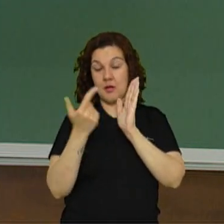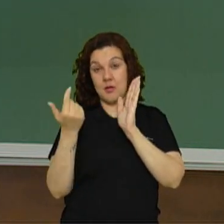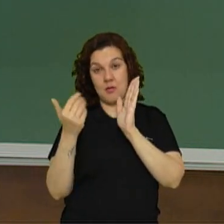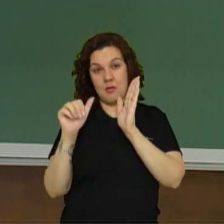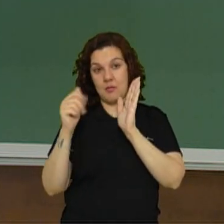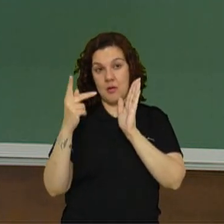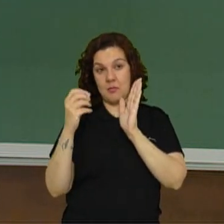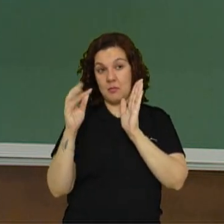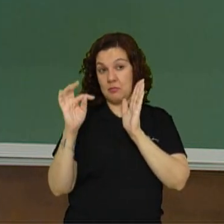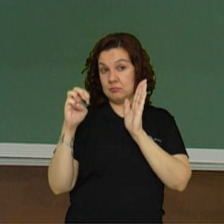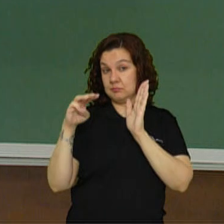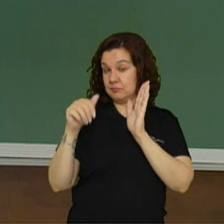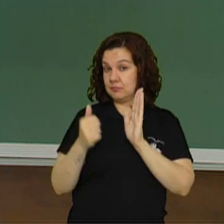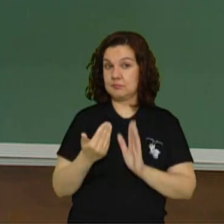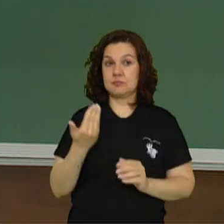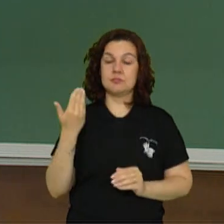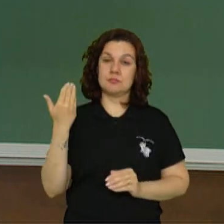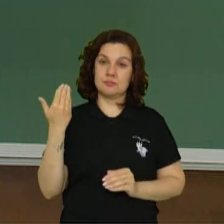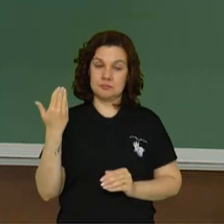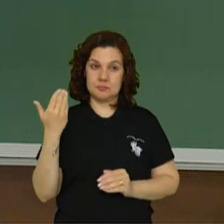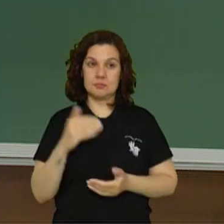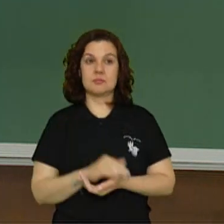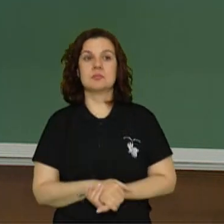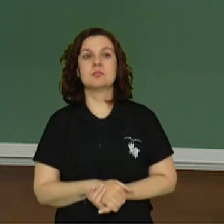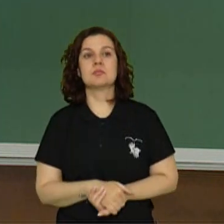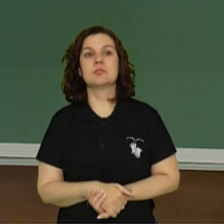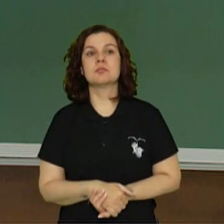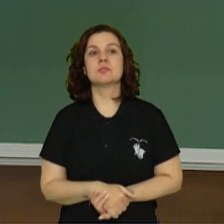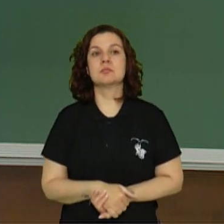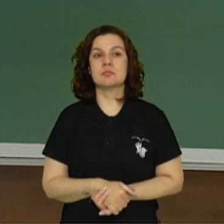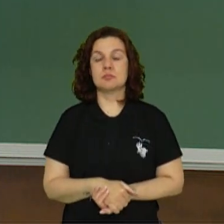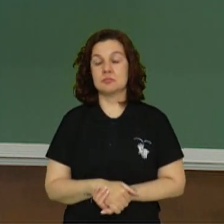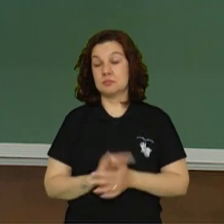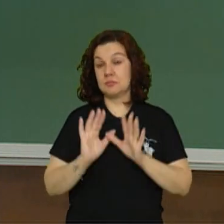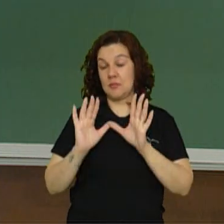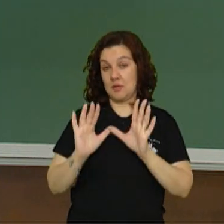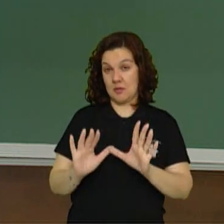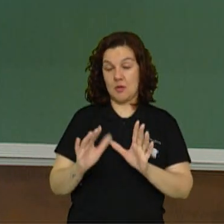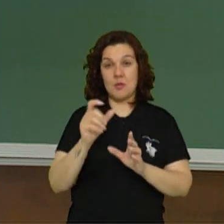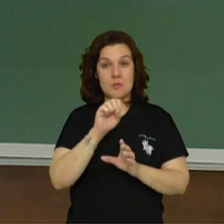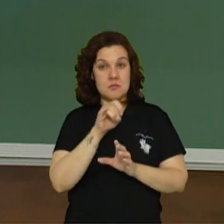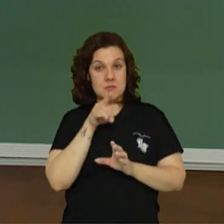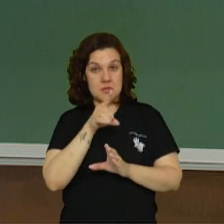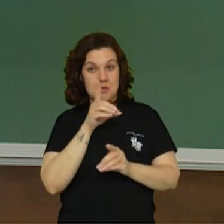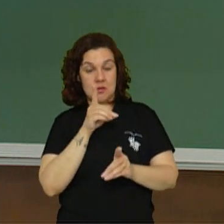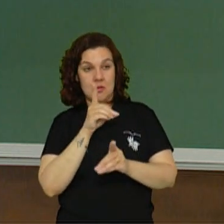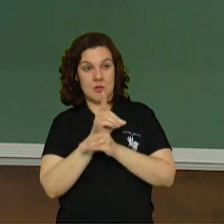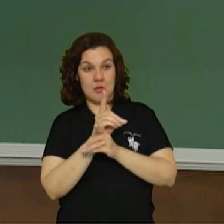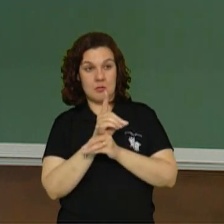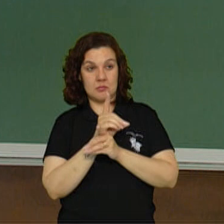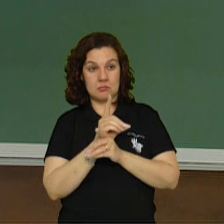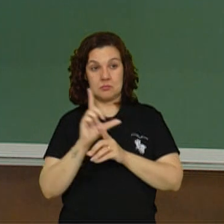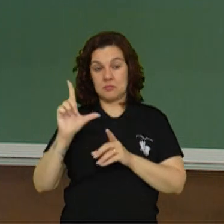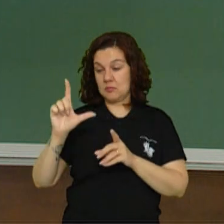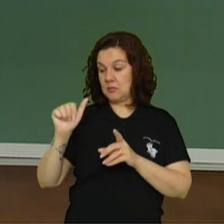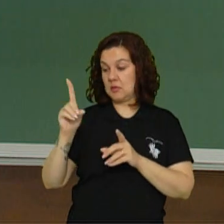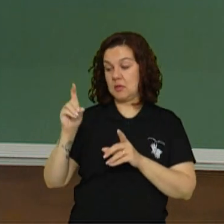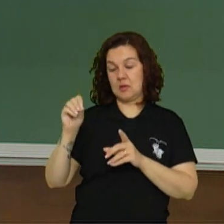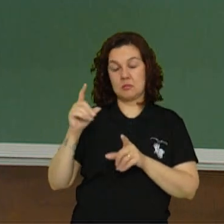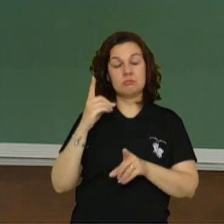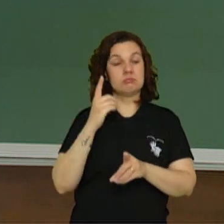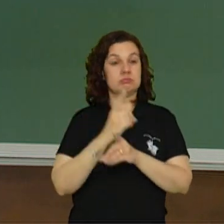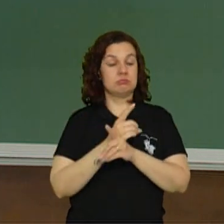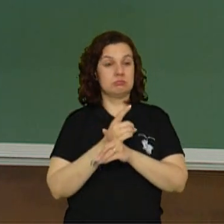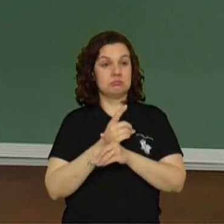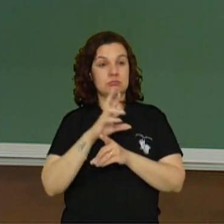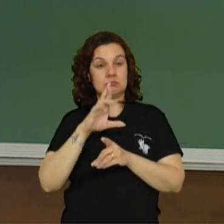apótema. Então, o raio também vai ser a metade do lado. Então, se você achar a medida desse lado, você já achou o